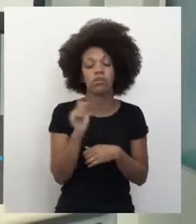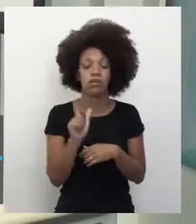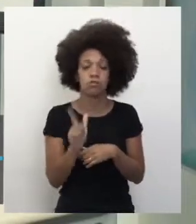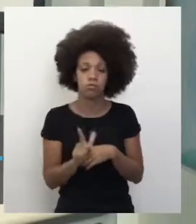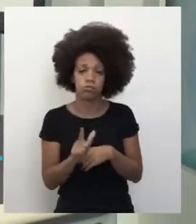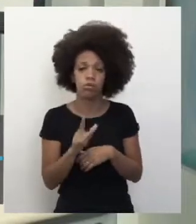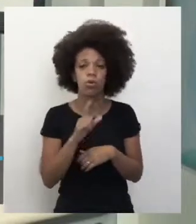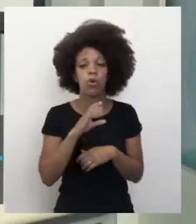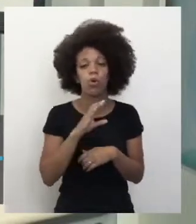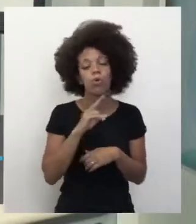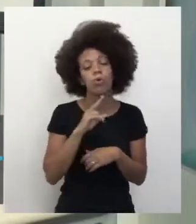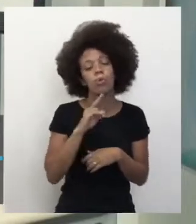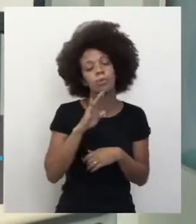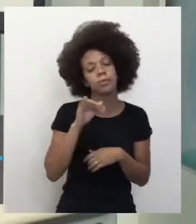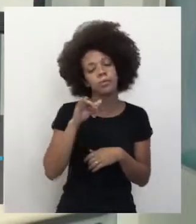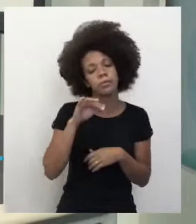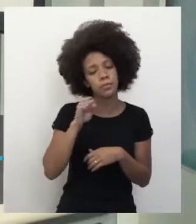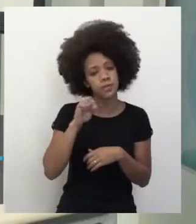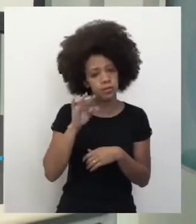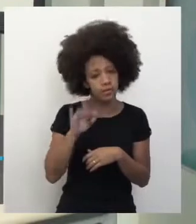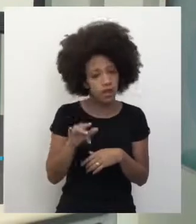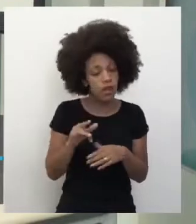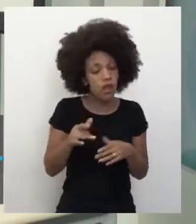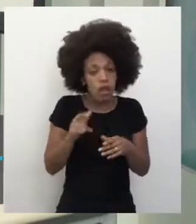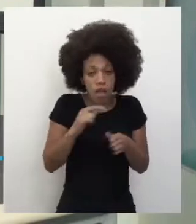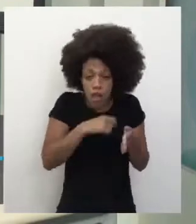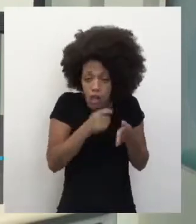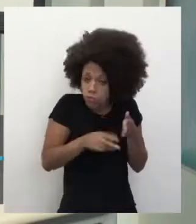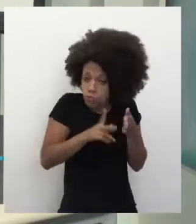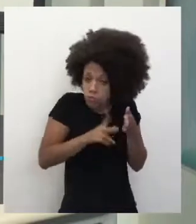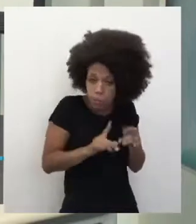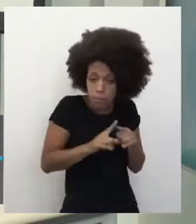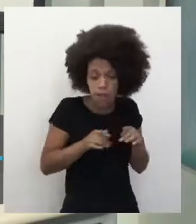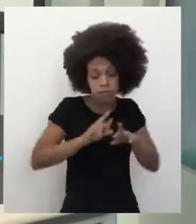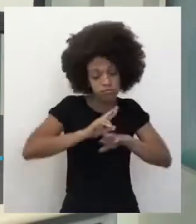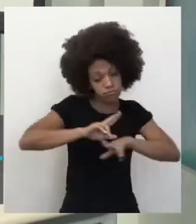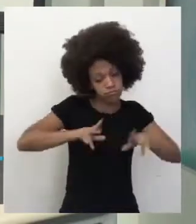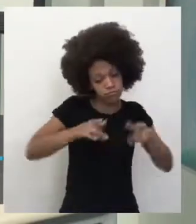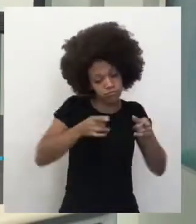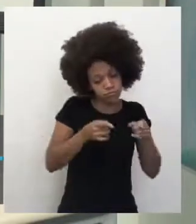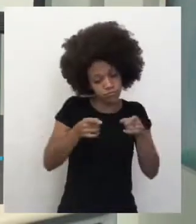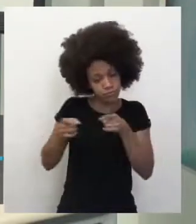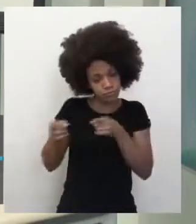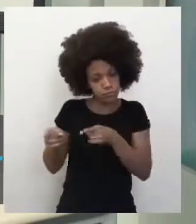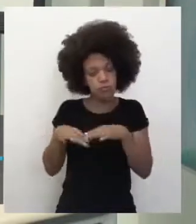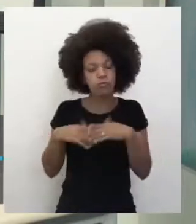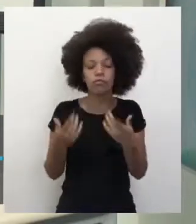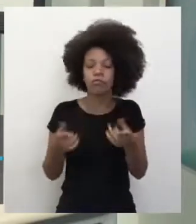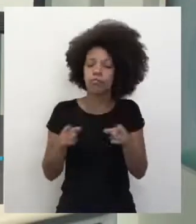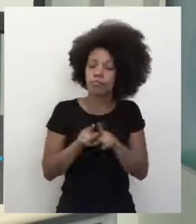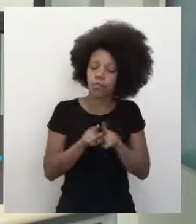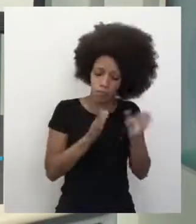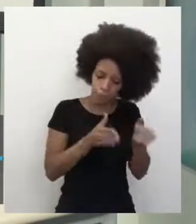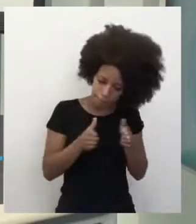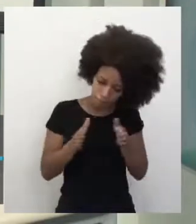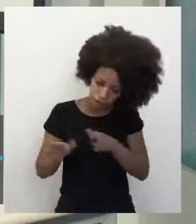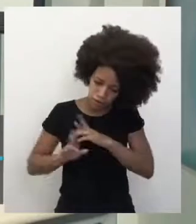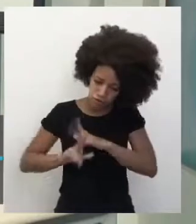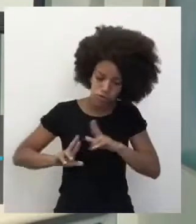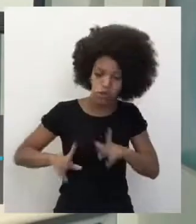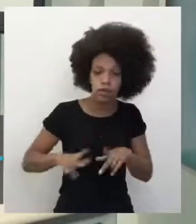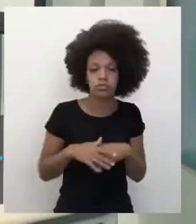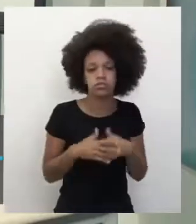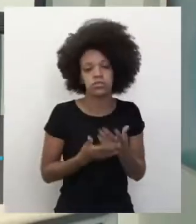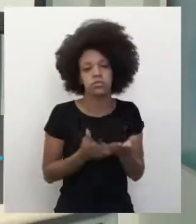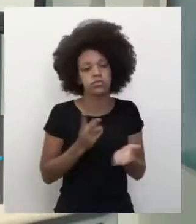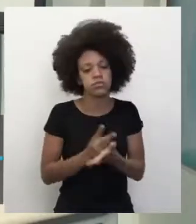artista, mas ele teve estilos diferentes durante a vida dele. Como também tem aqueles artistas que são sempre